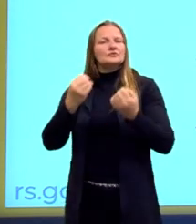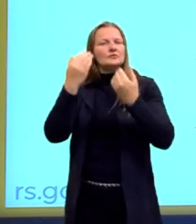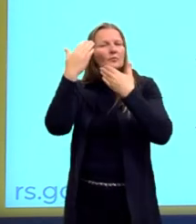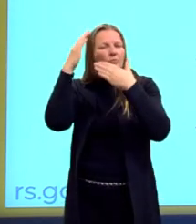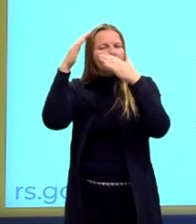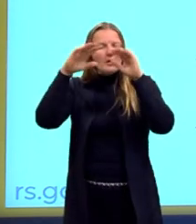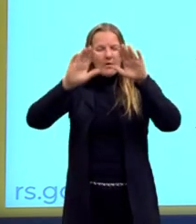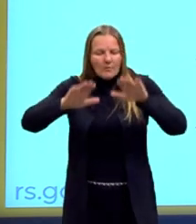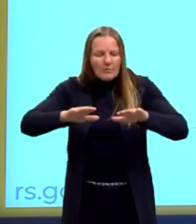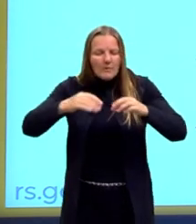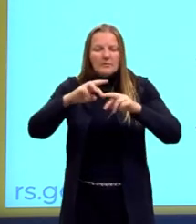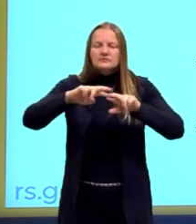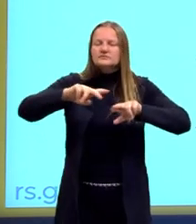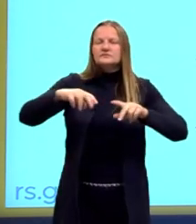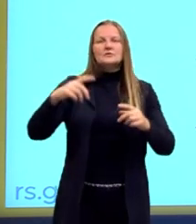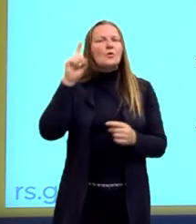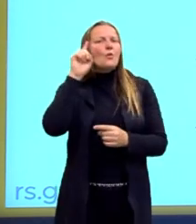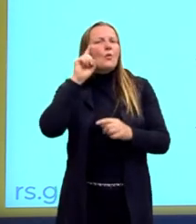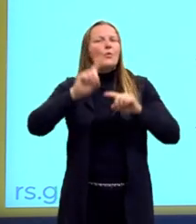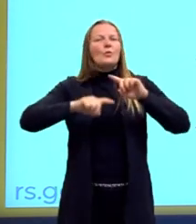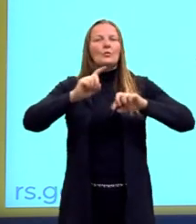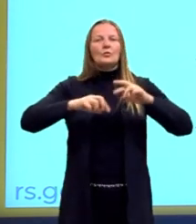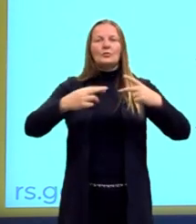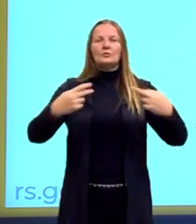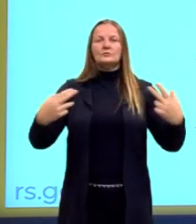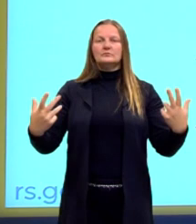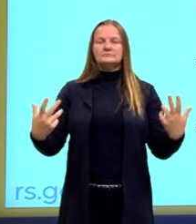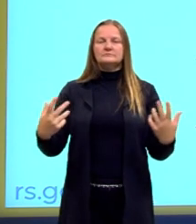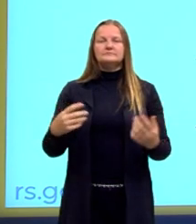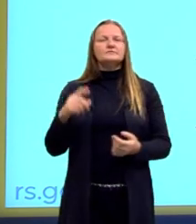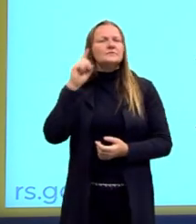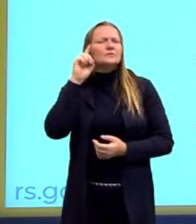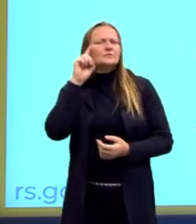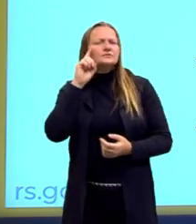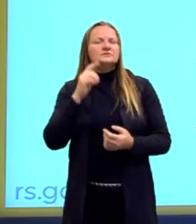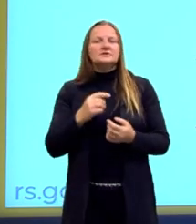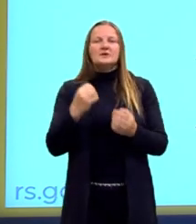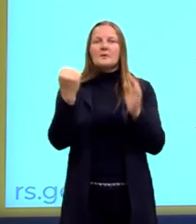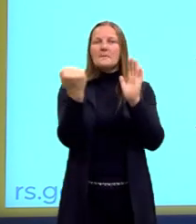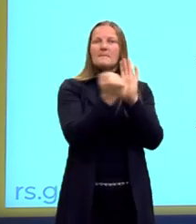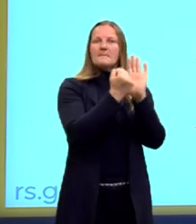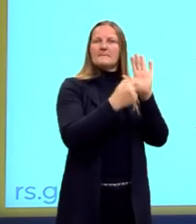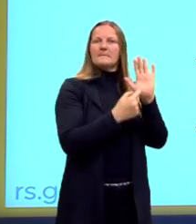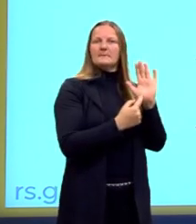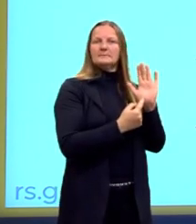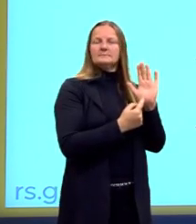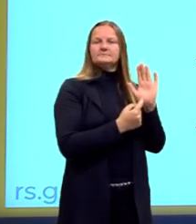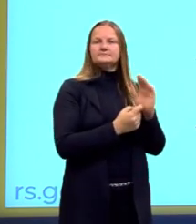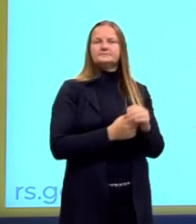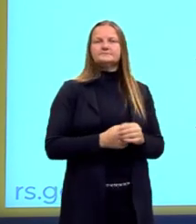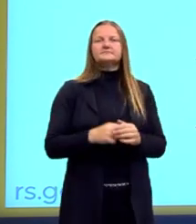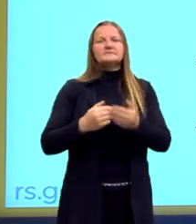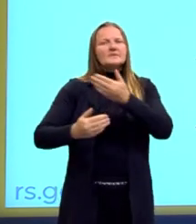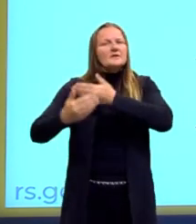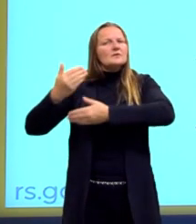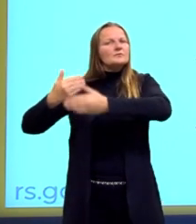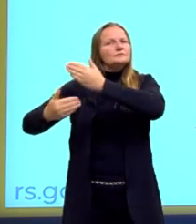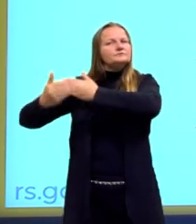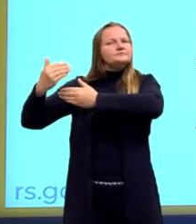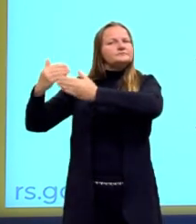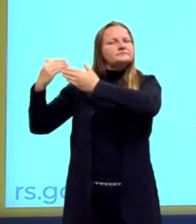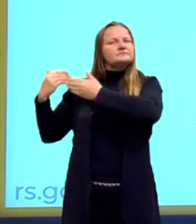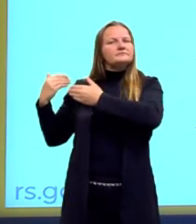nos objetos do cotidiano né Por exemplo olha só se nós voltarmos um pouquinho do tempo